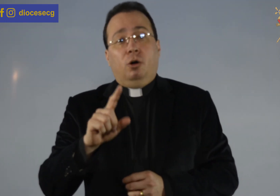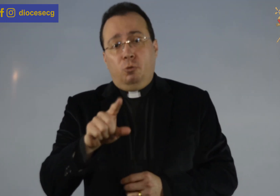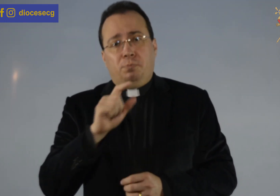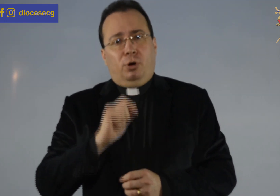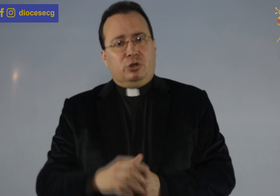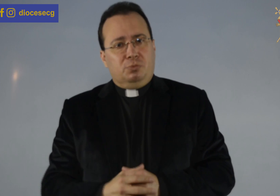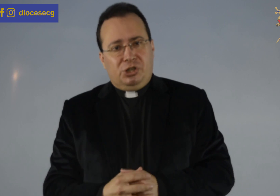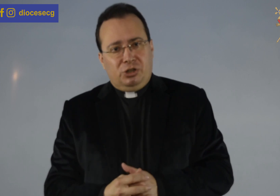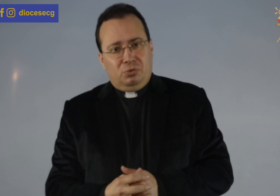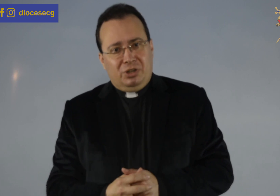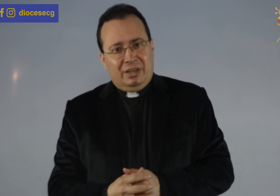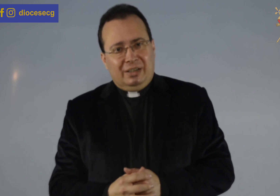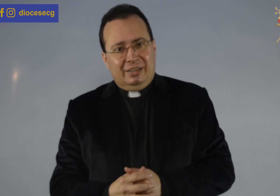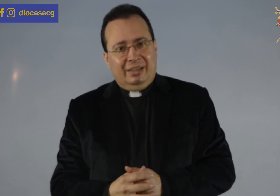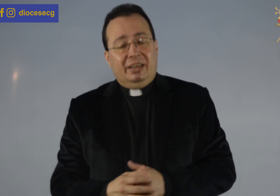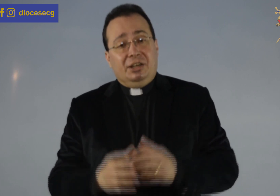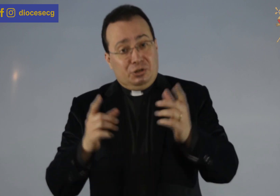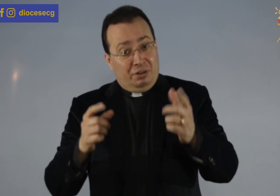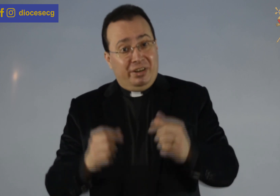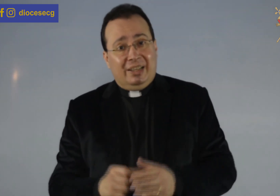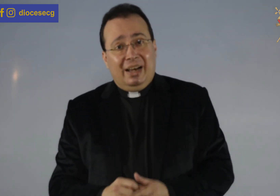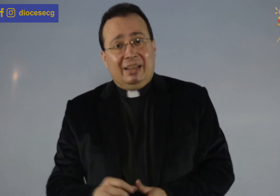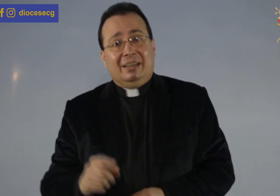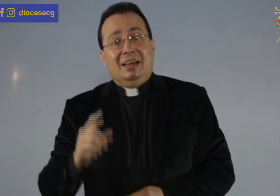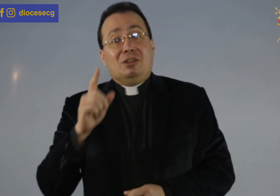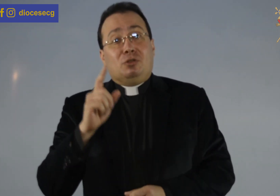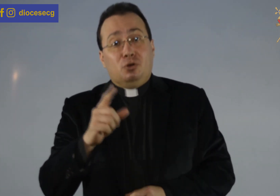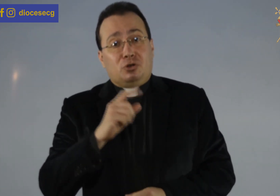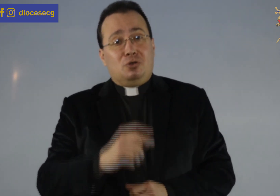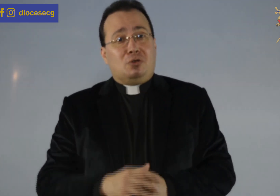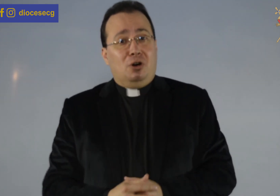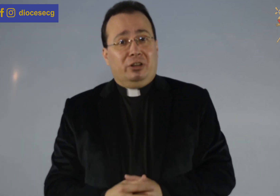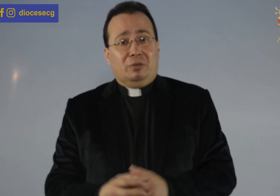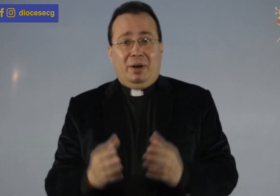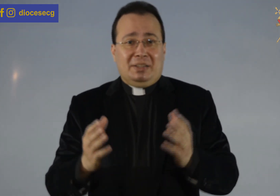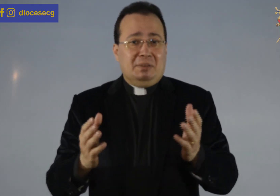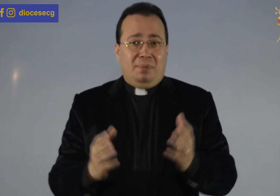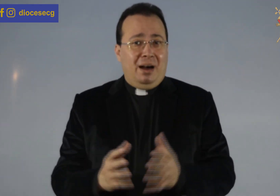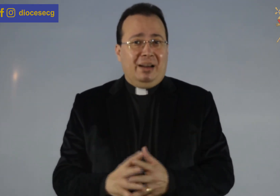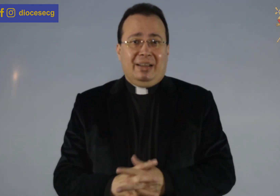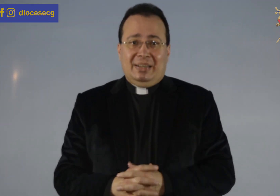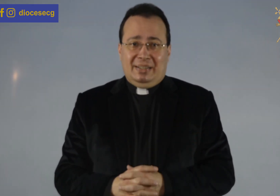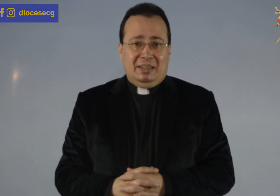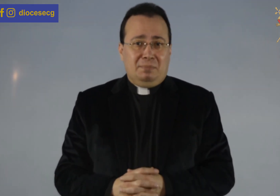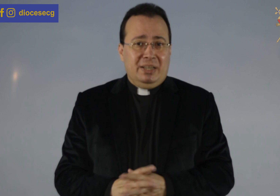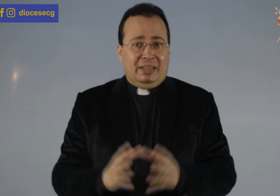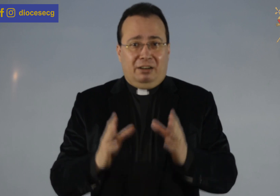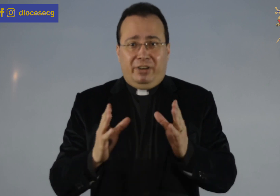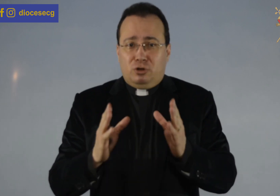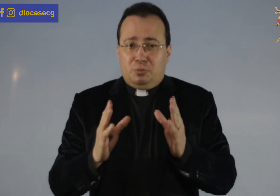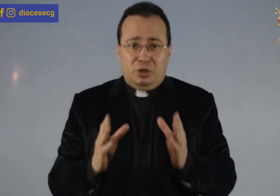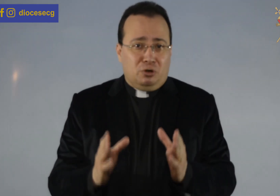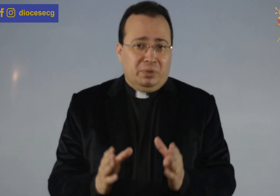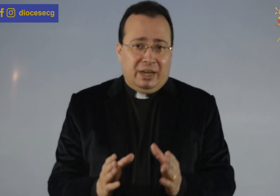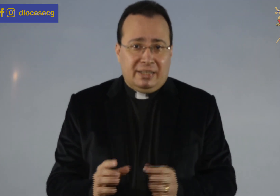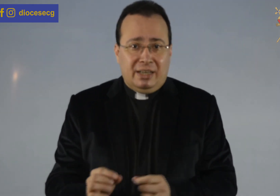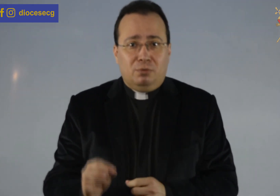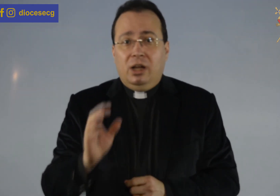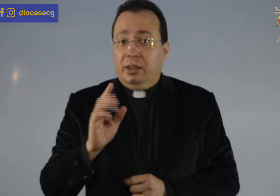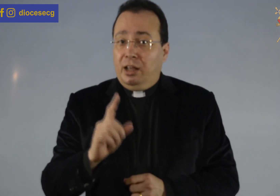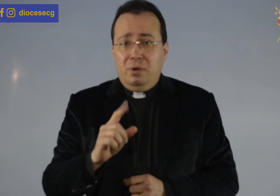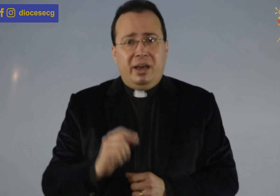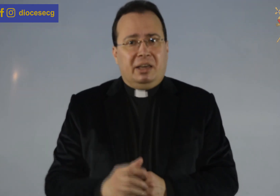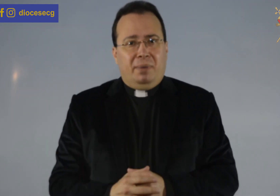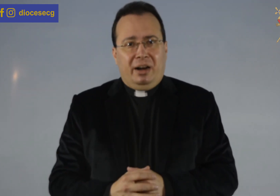pessoal ou pode substituí-la. E isso é verdade. Todos concordam que participar da Santa Missa através dos meios de